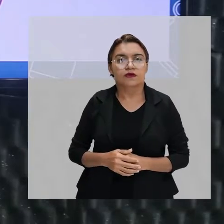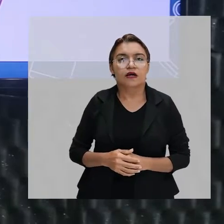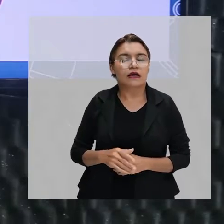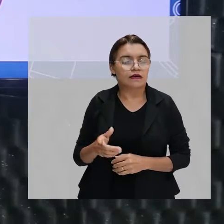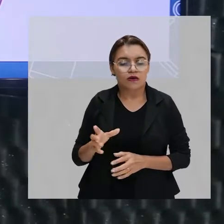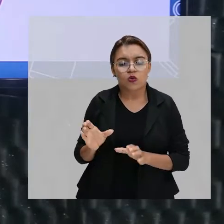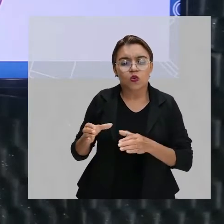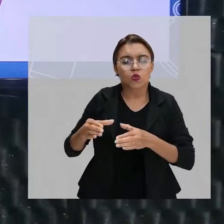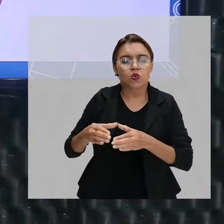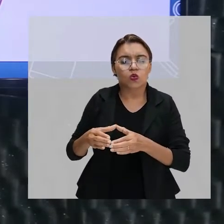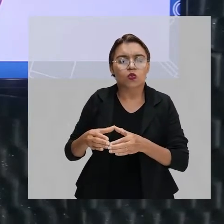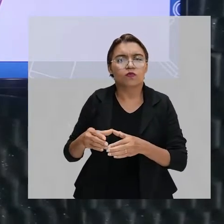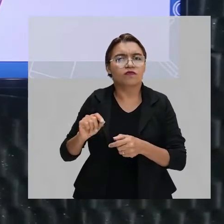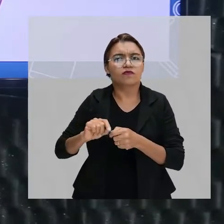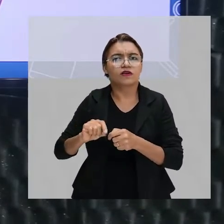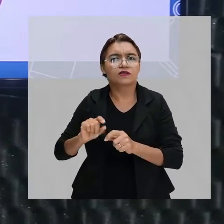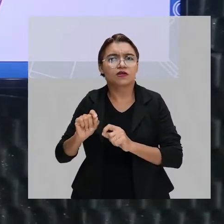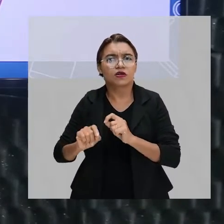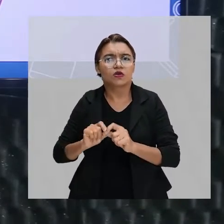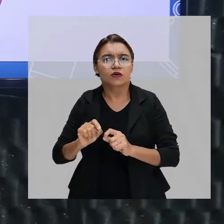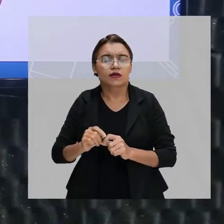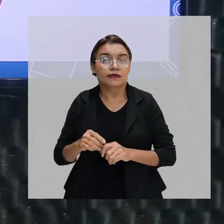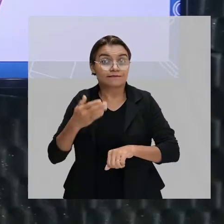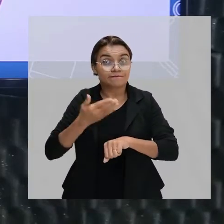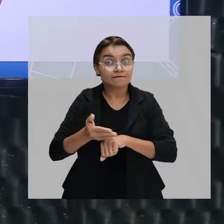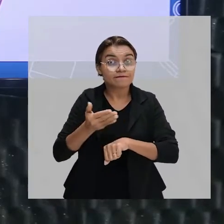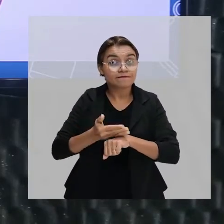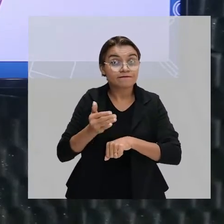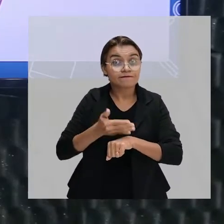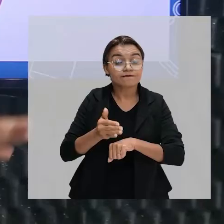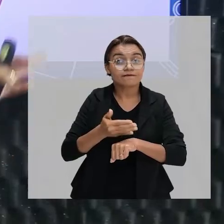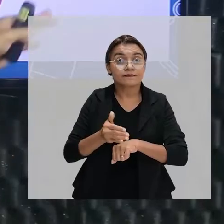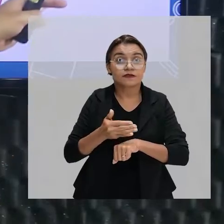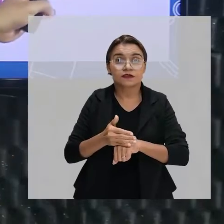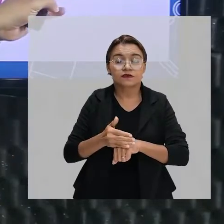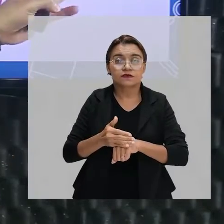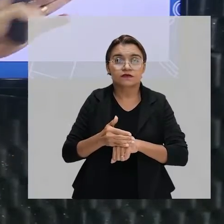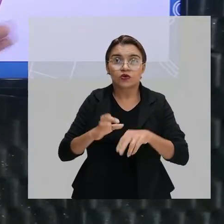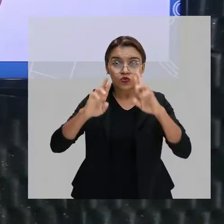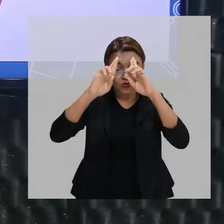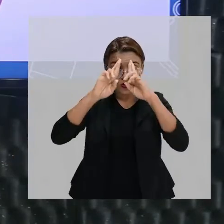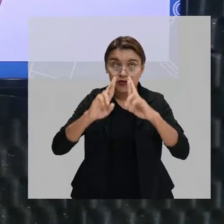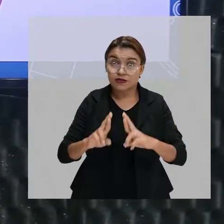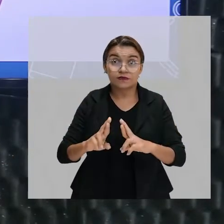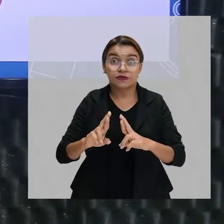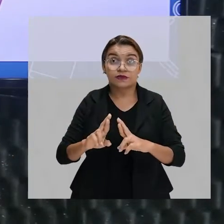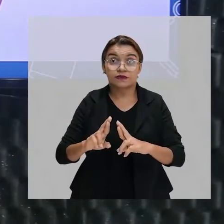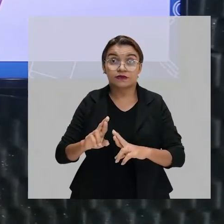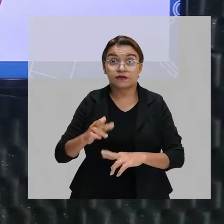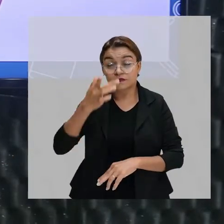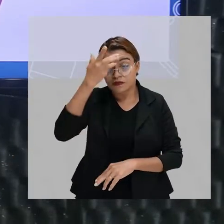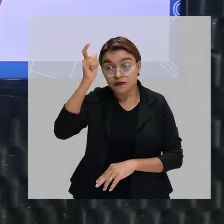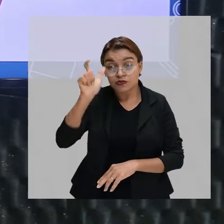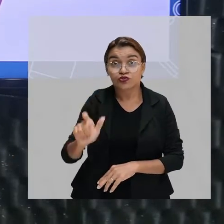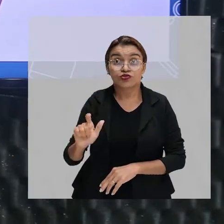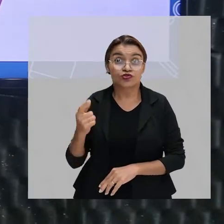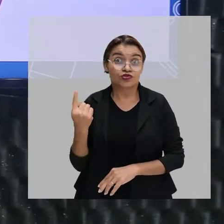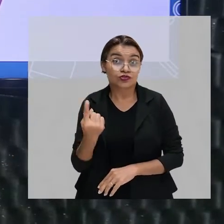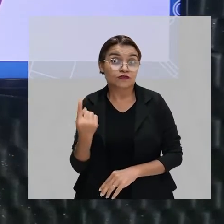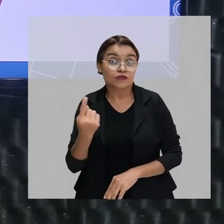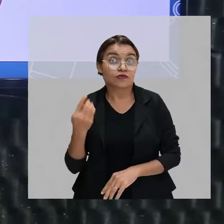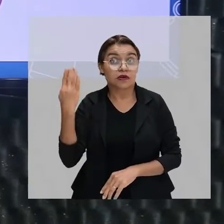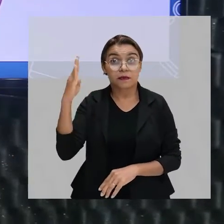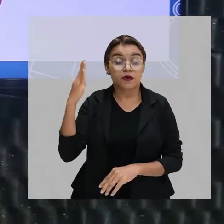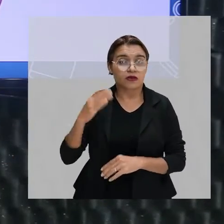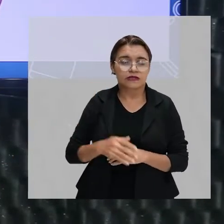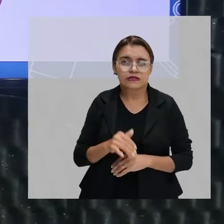passava os seus treinamentos sem respeitar Esse princípio da individualidade biológica desigual